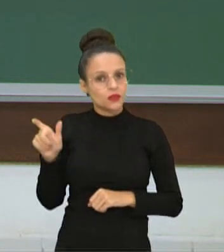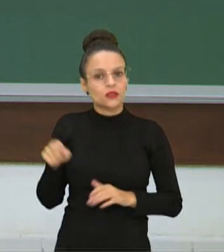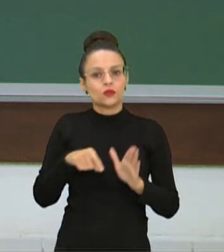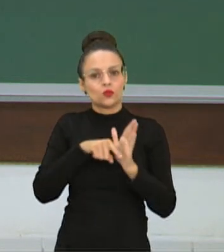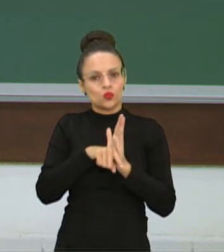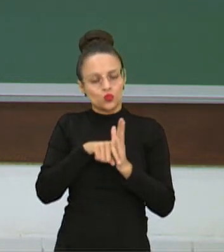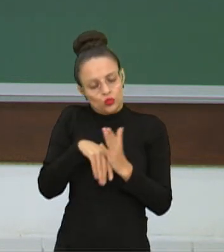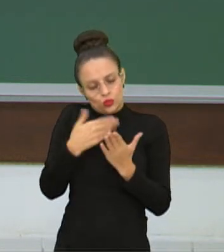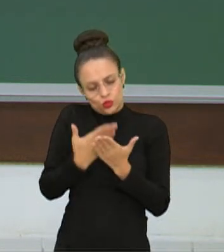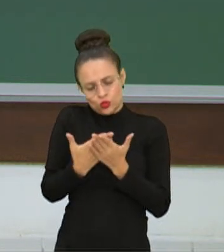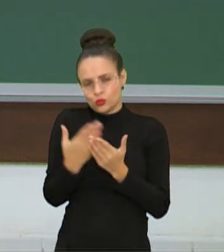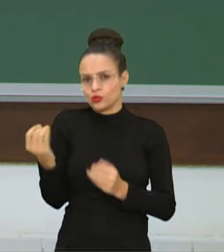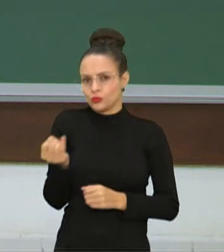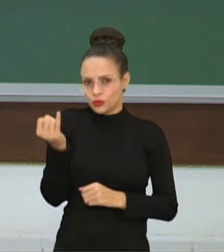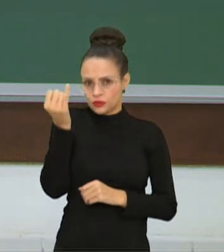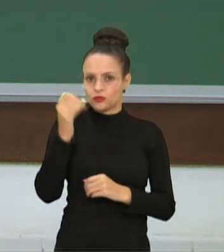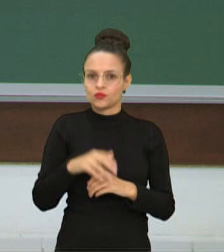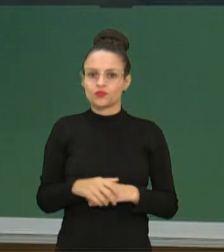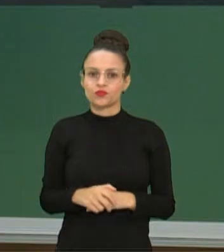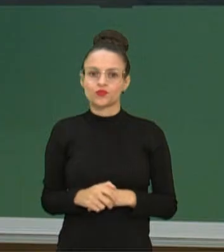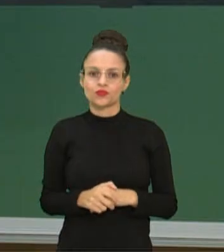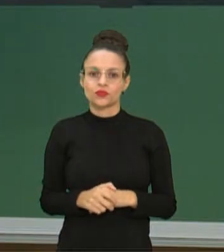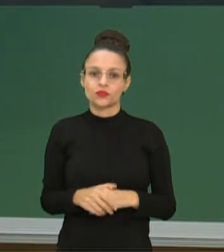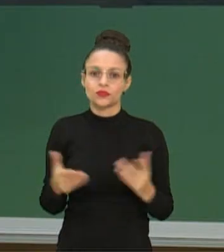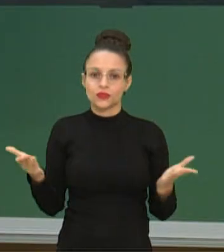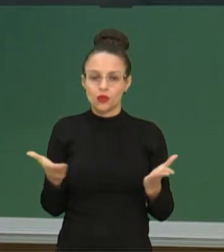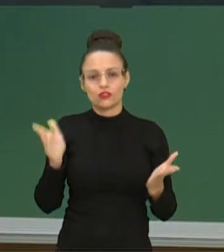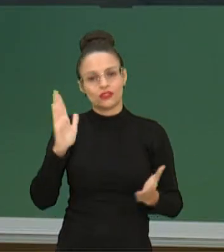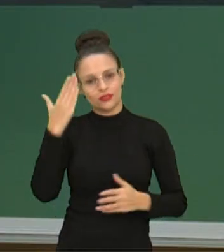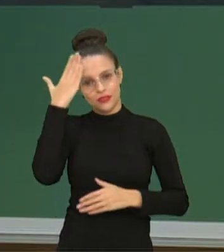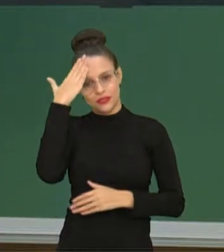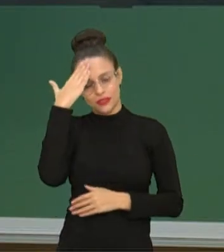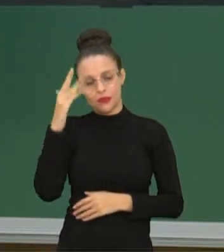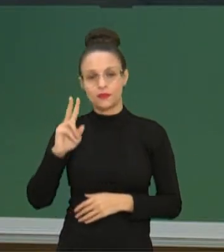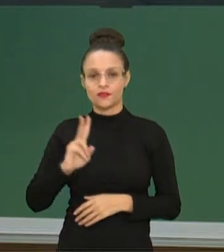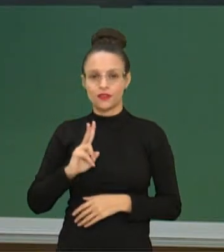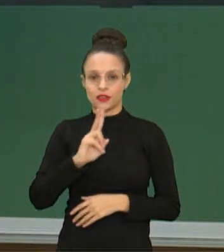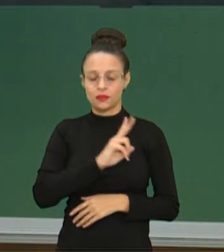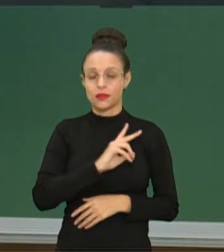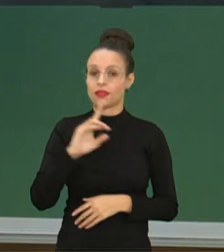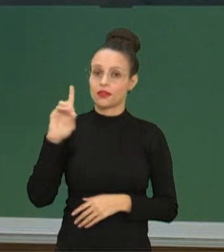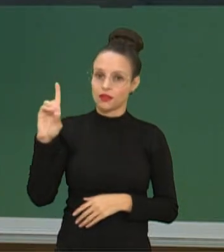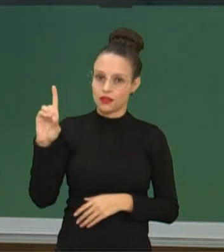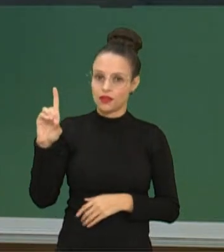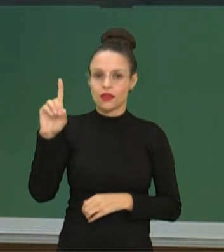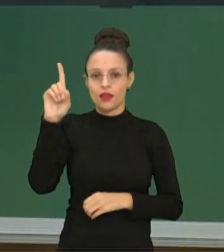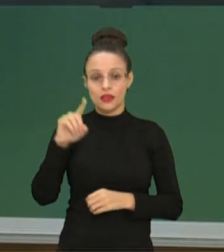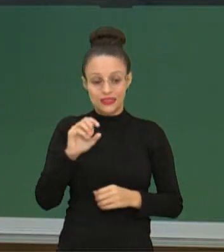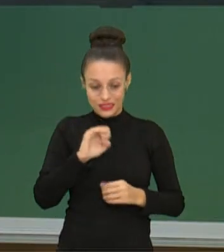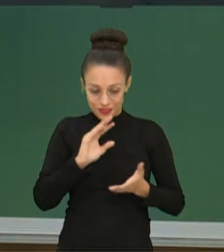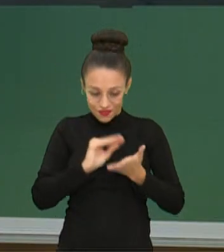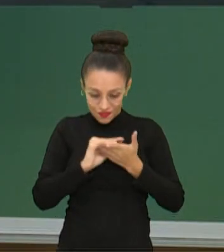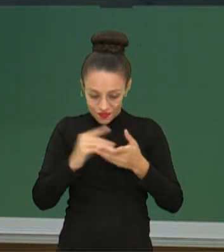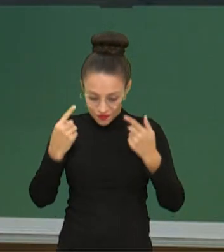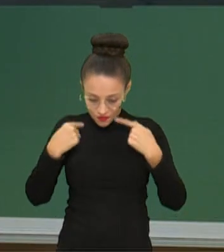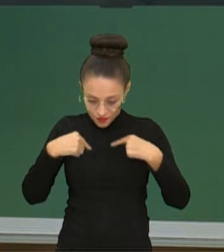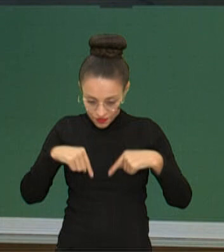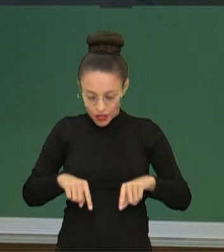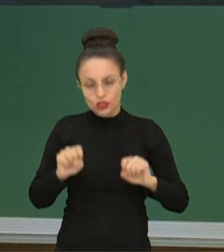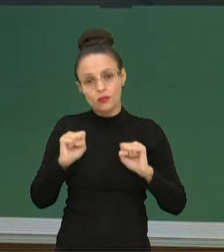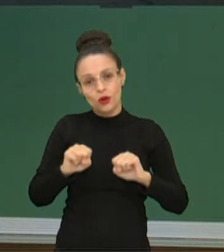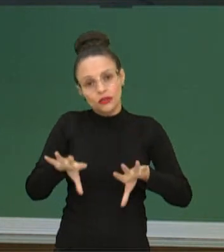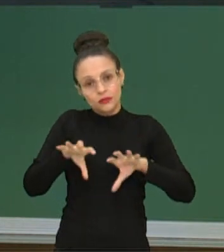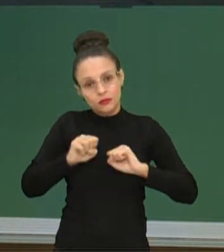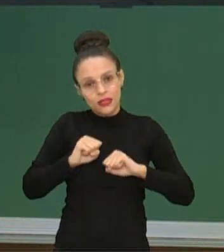estudo muito importante, certo? Então agora a gente já sabe, né, que a vitamina D, a falta dela provoca o